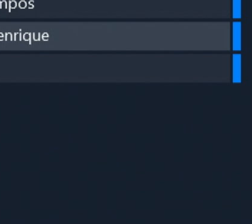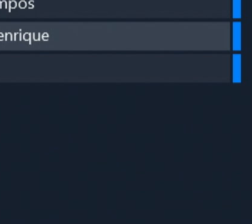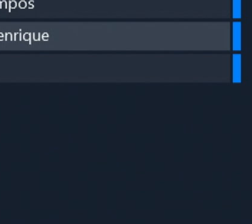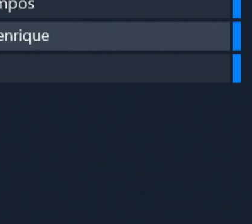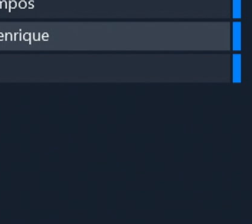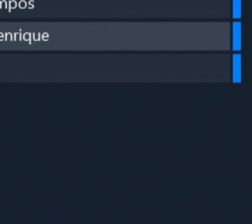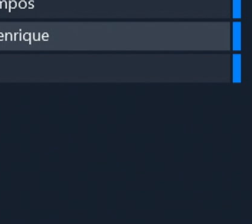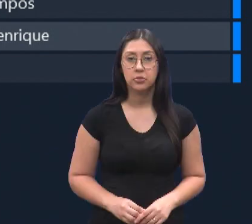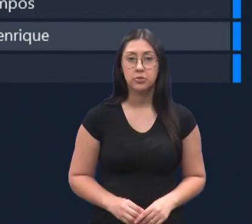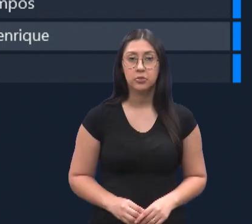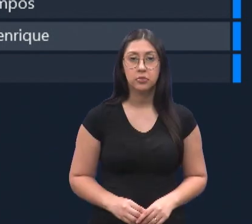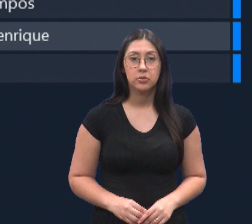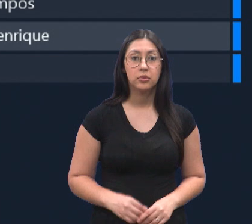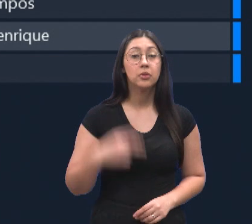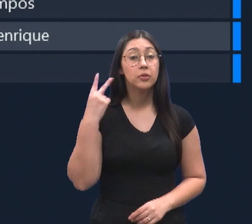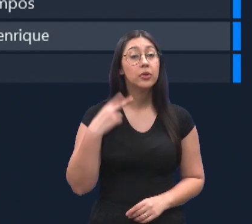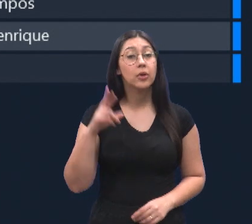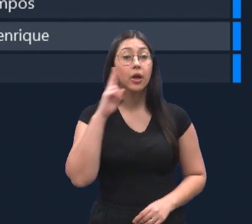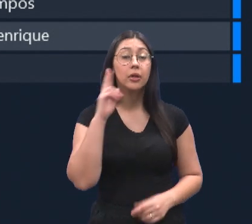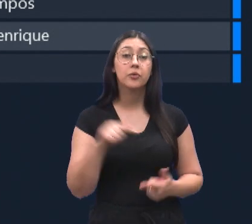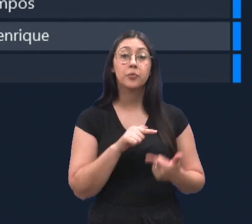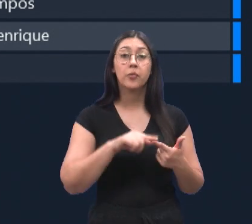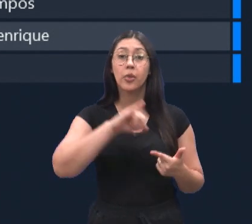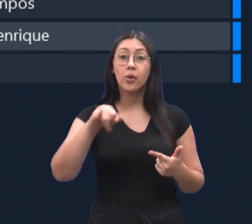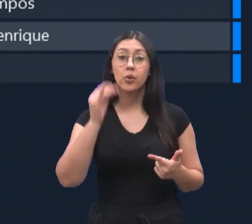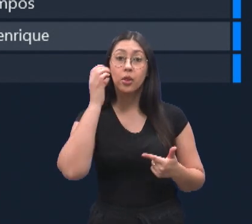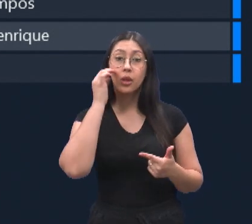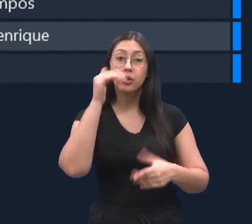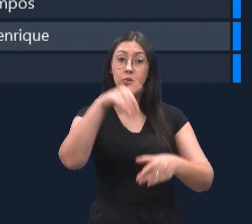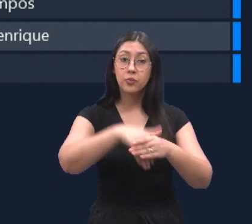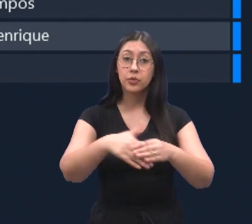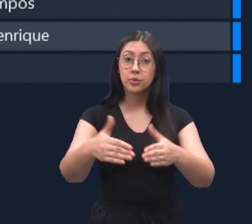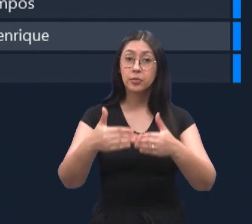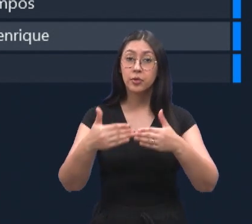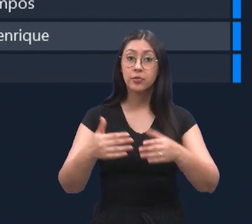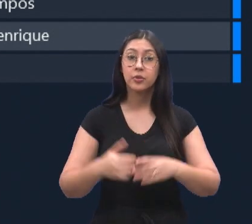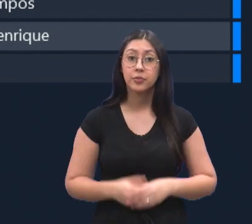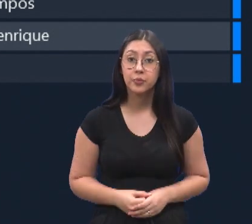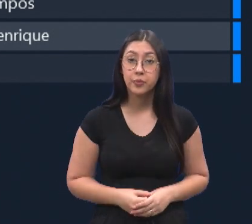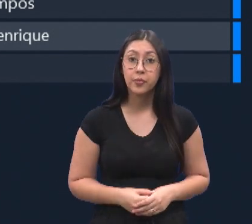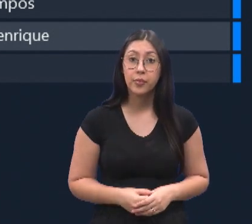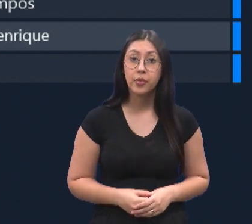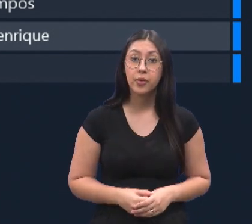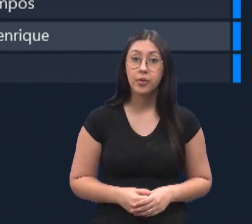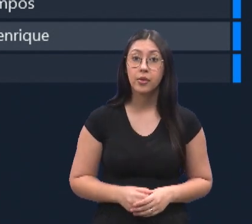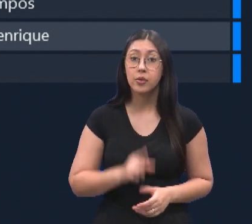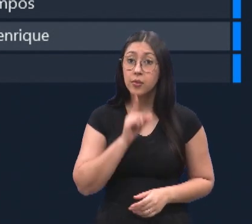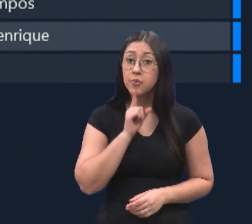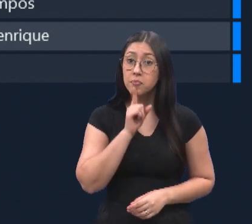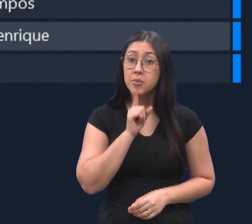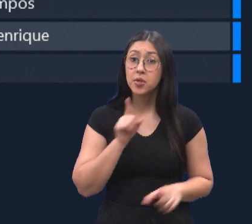Vereador Renato Santiago, vereadora Juliana Fraga, vereador Sérgio Camargo.